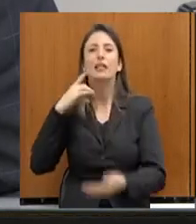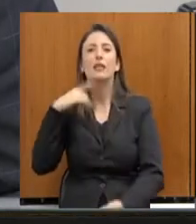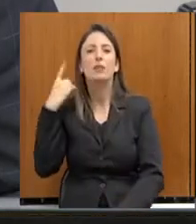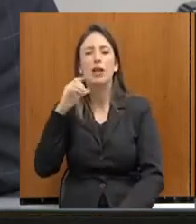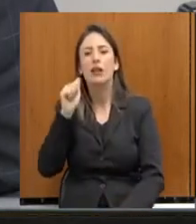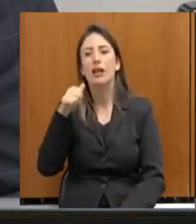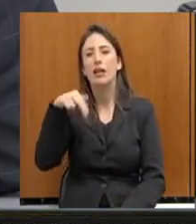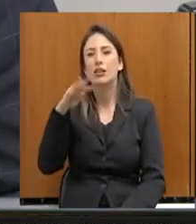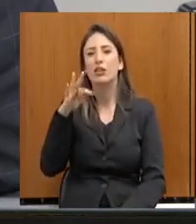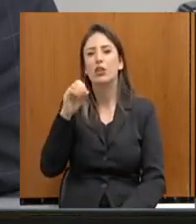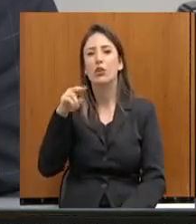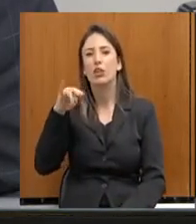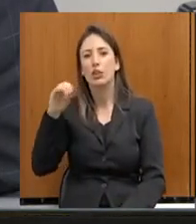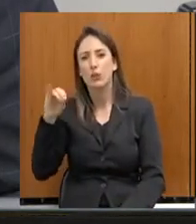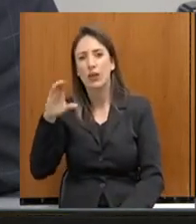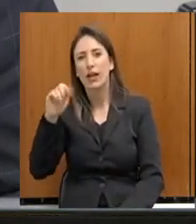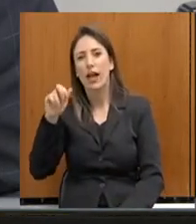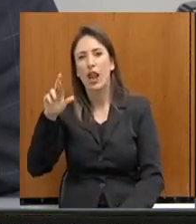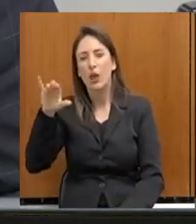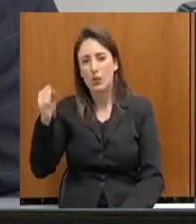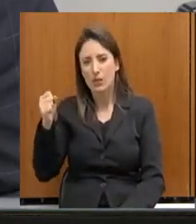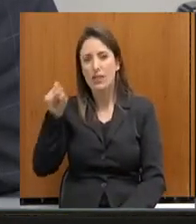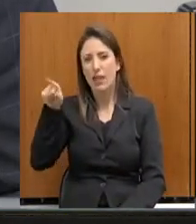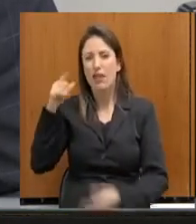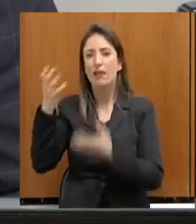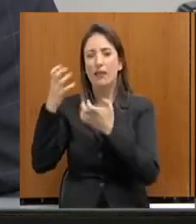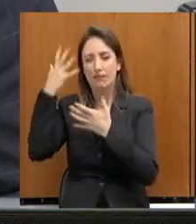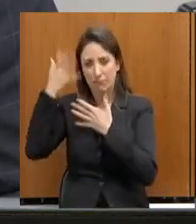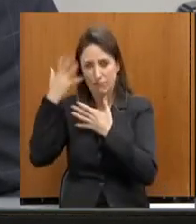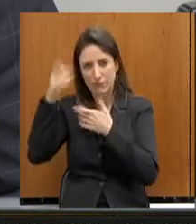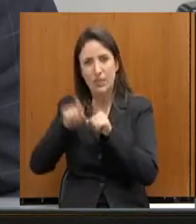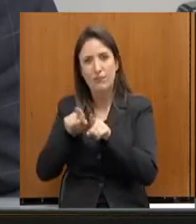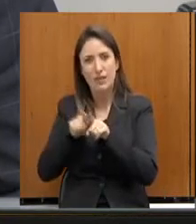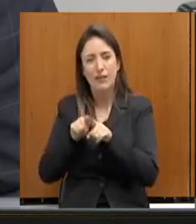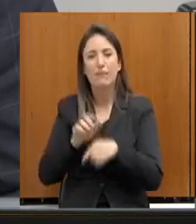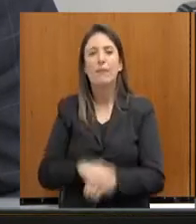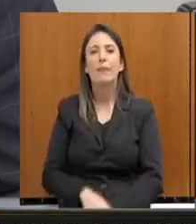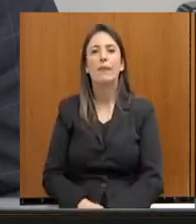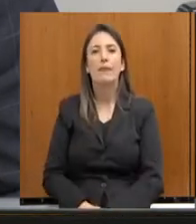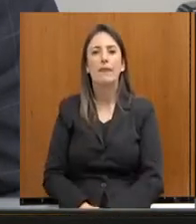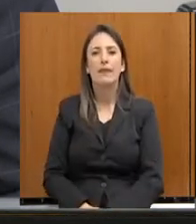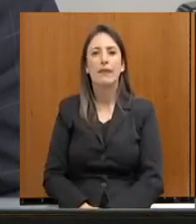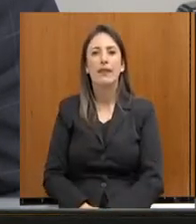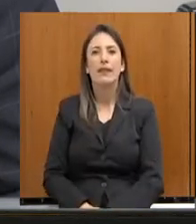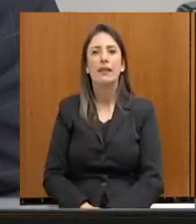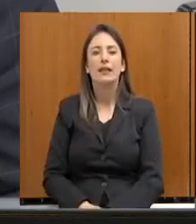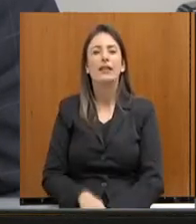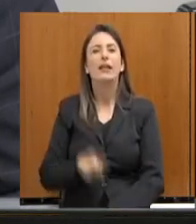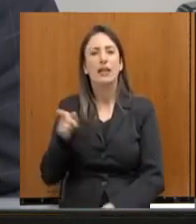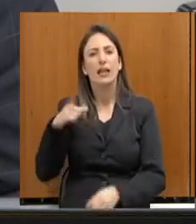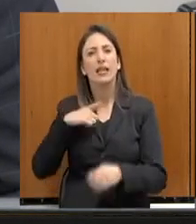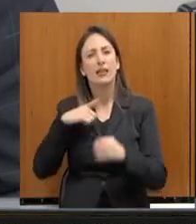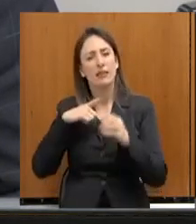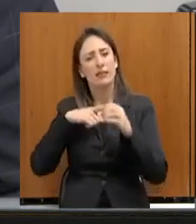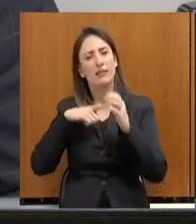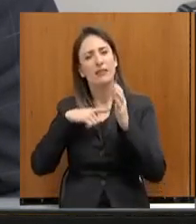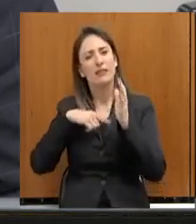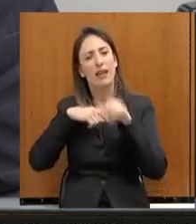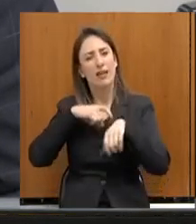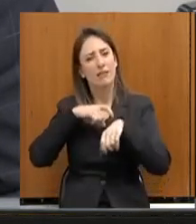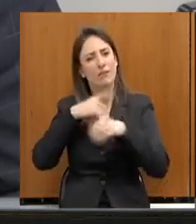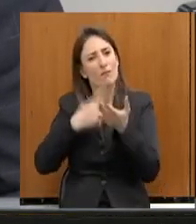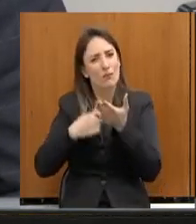eu Deputado Antonio Carlos Arantes tem uma agenda próximo agora e solicitou a